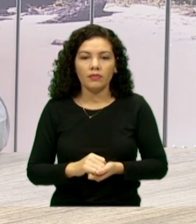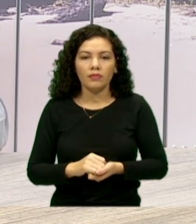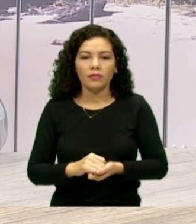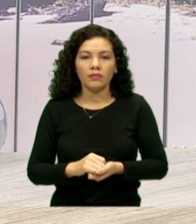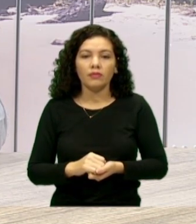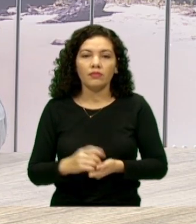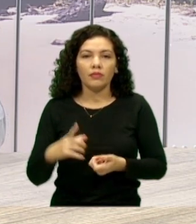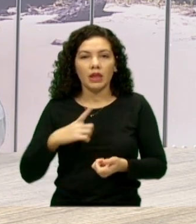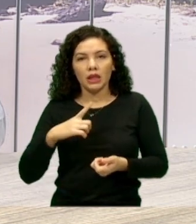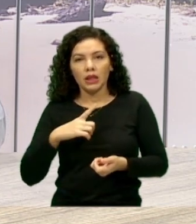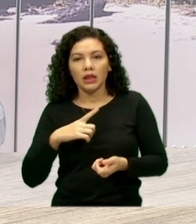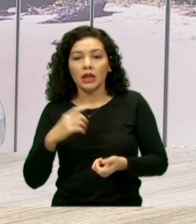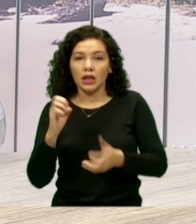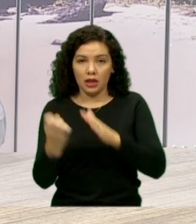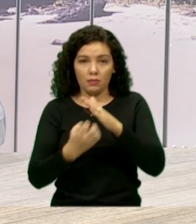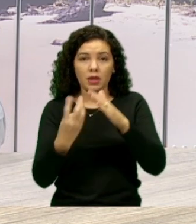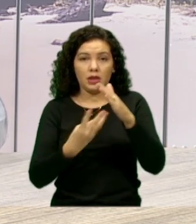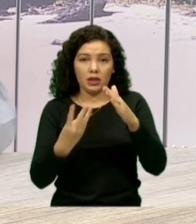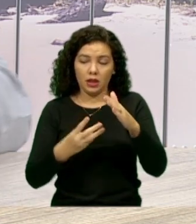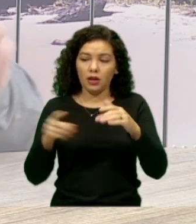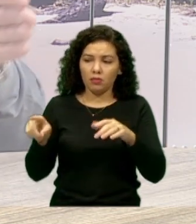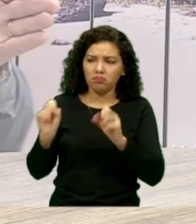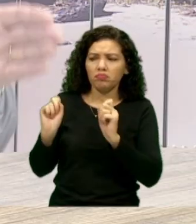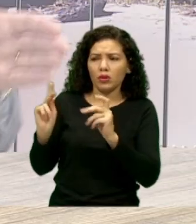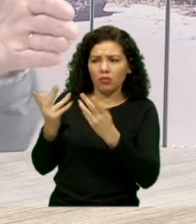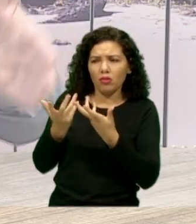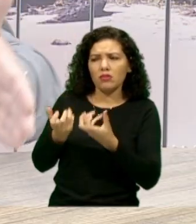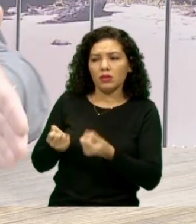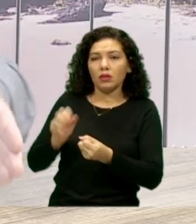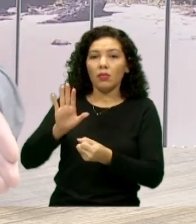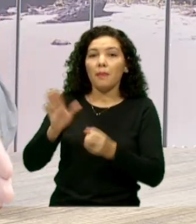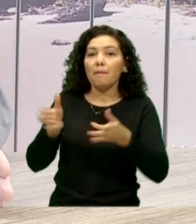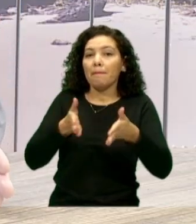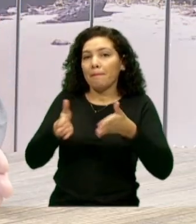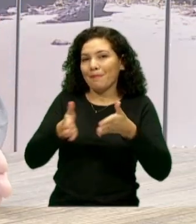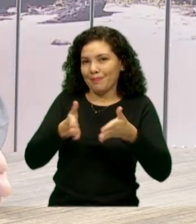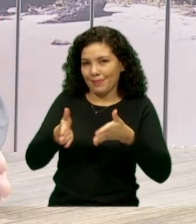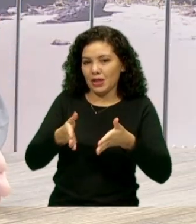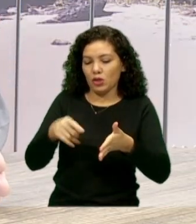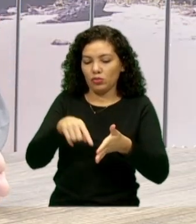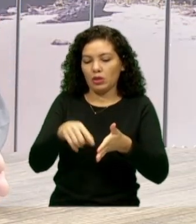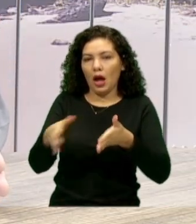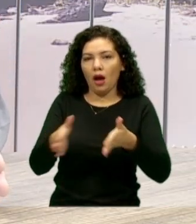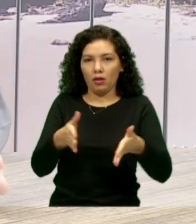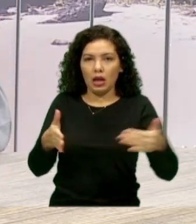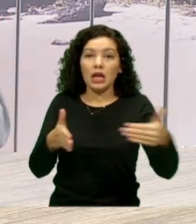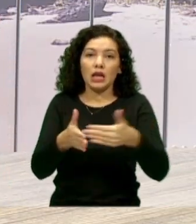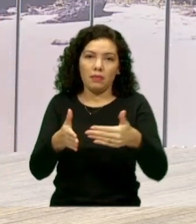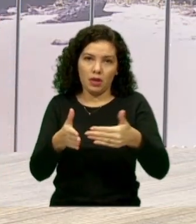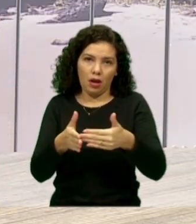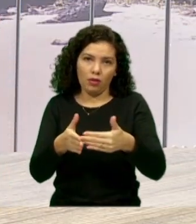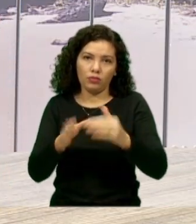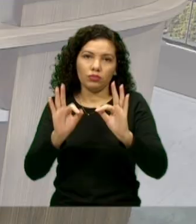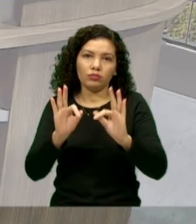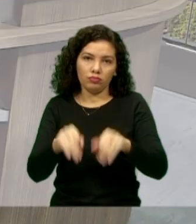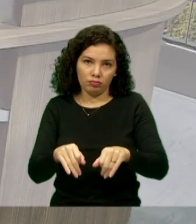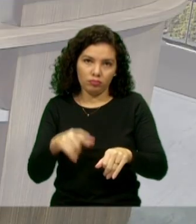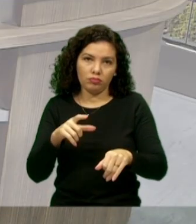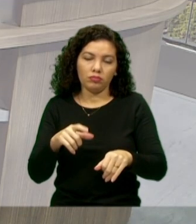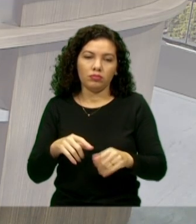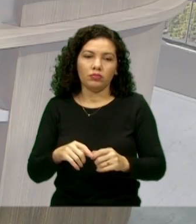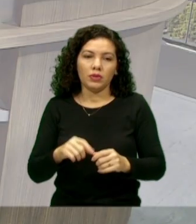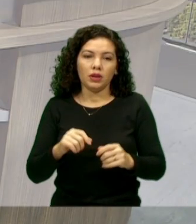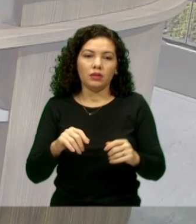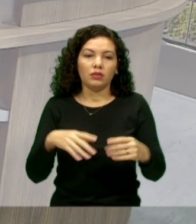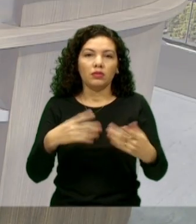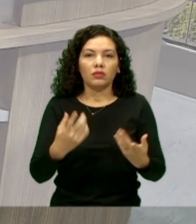a existência dessa empresa terceirizada por um período determinado, no máximo 1 ano. E que, à medida